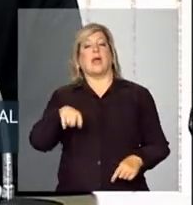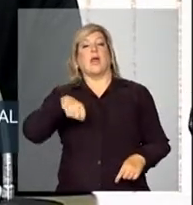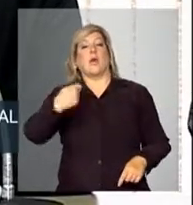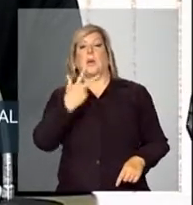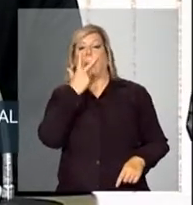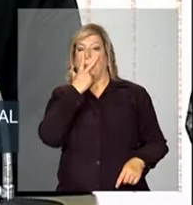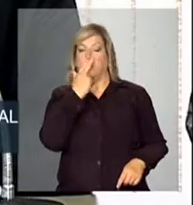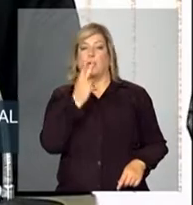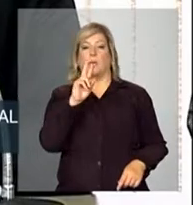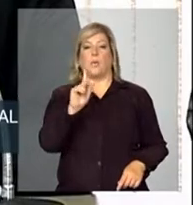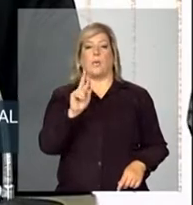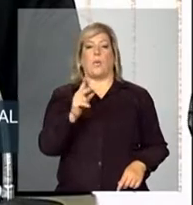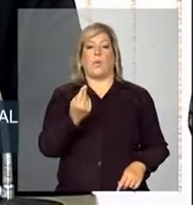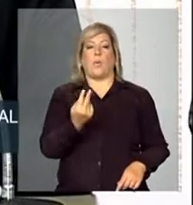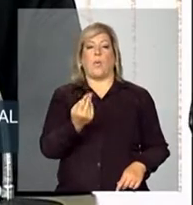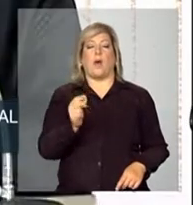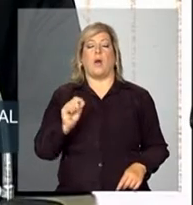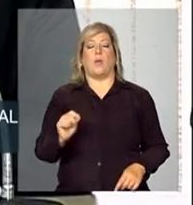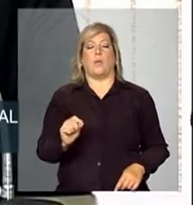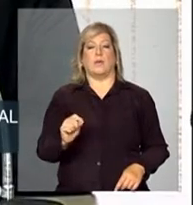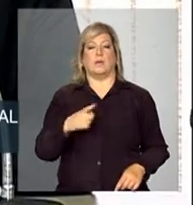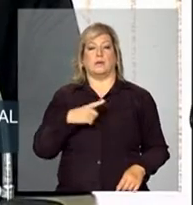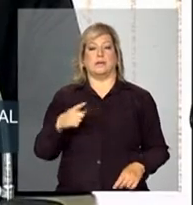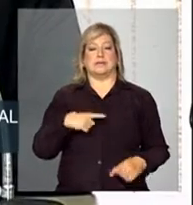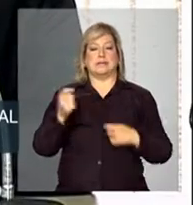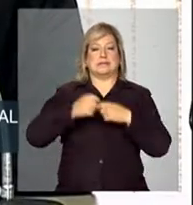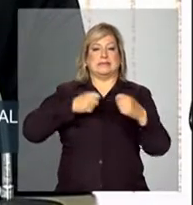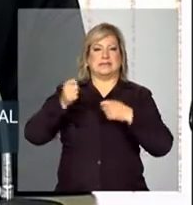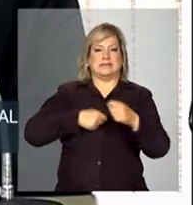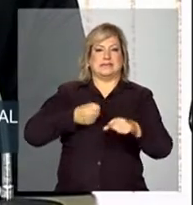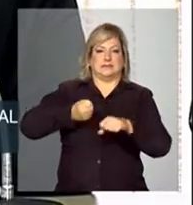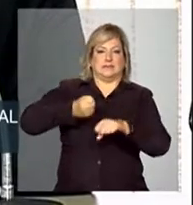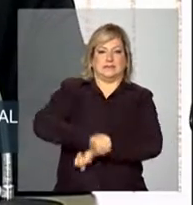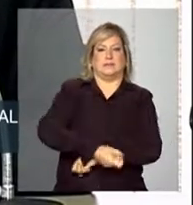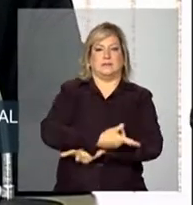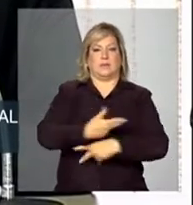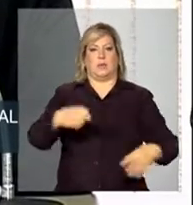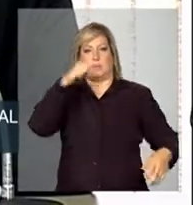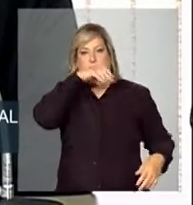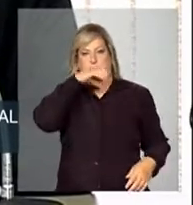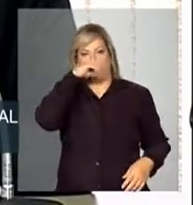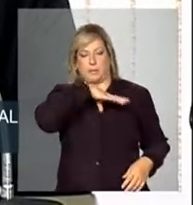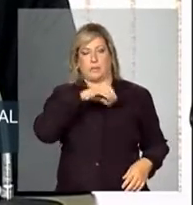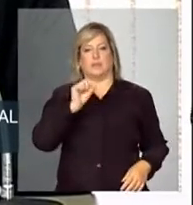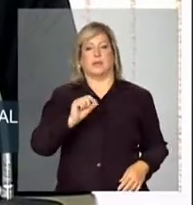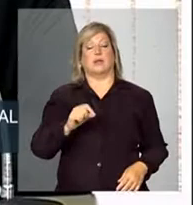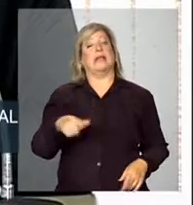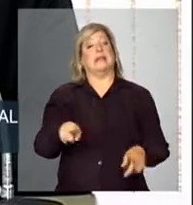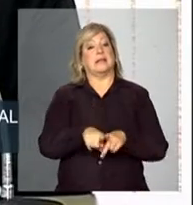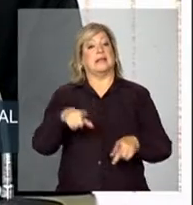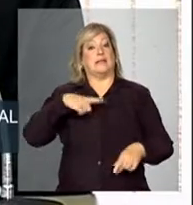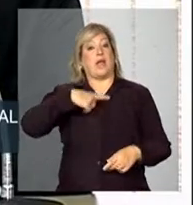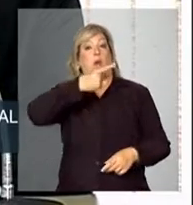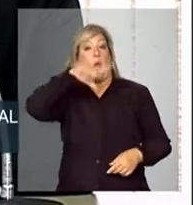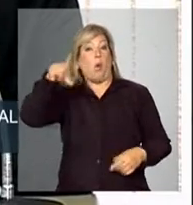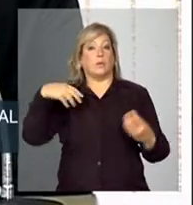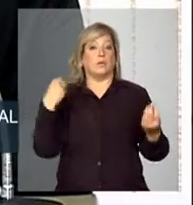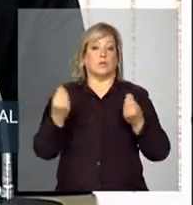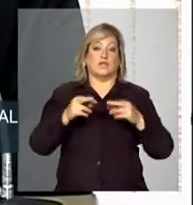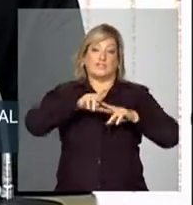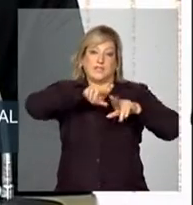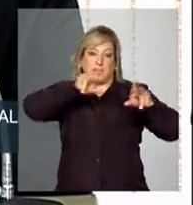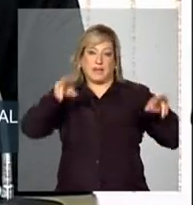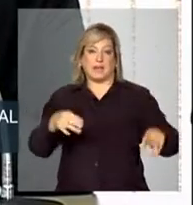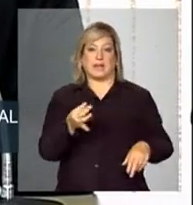sexual quando é sabido que hoje além da exploração sexual nós temos outras formas de tráfico de pessoas então Por